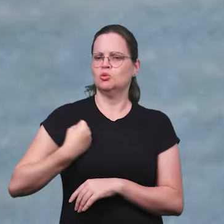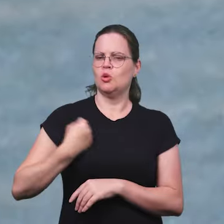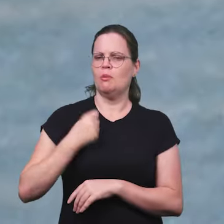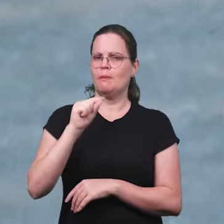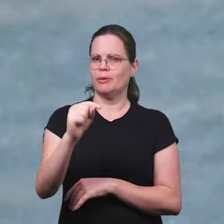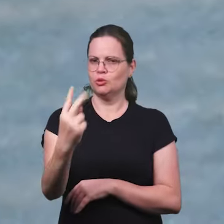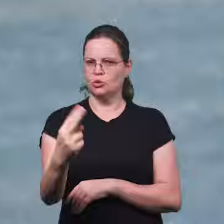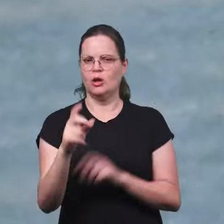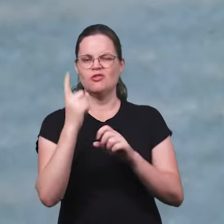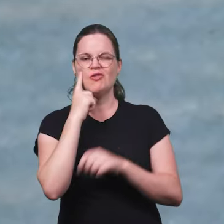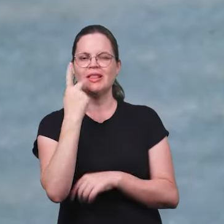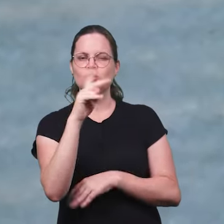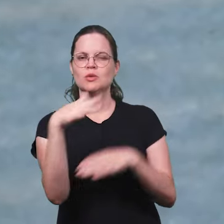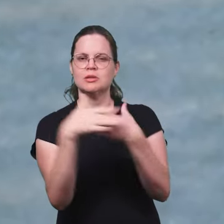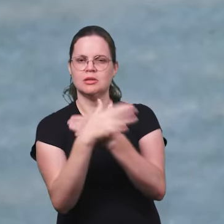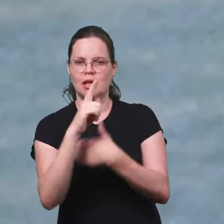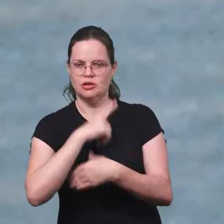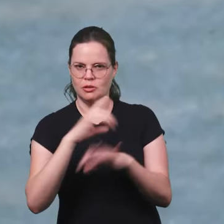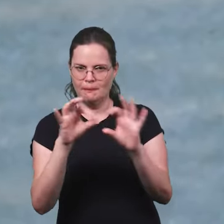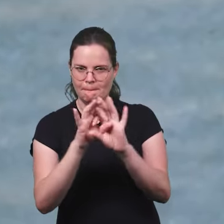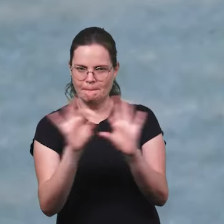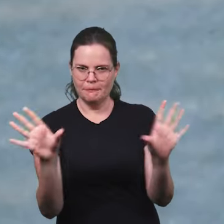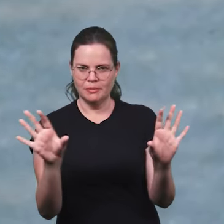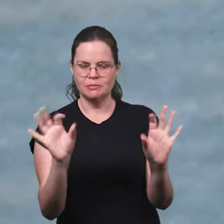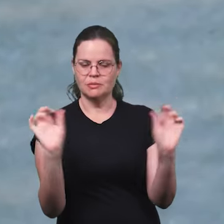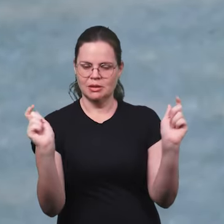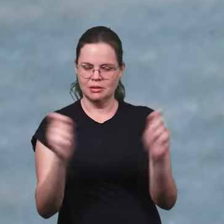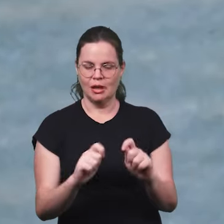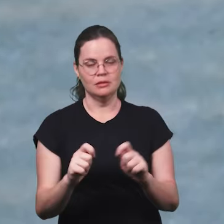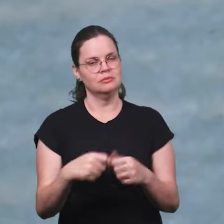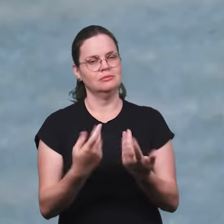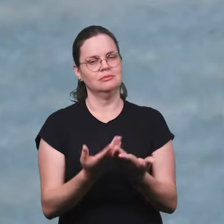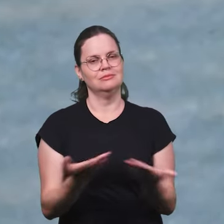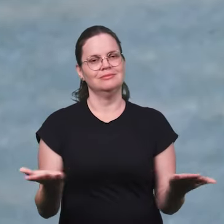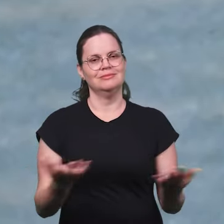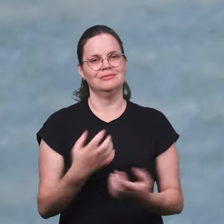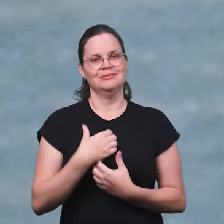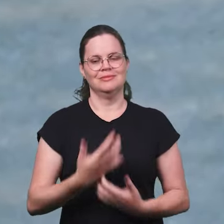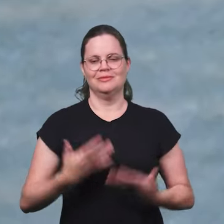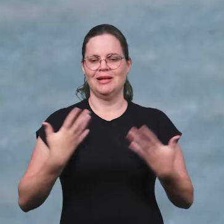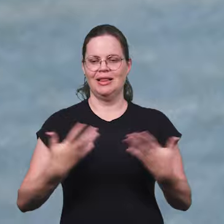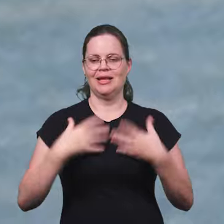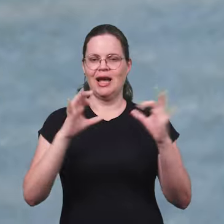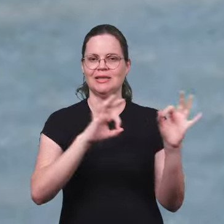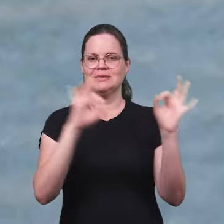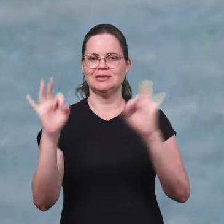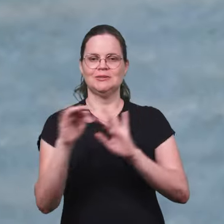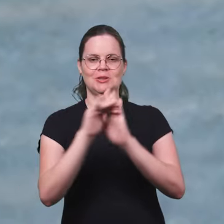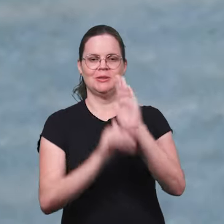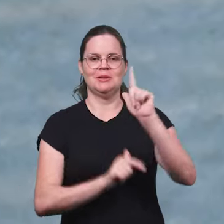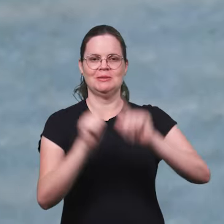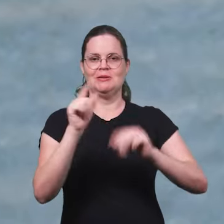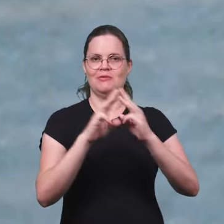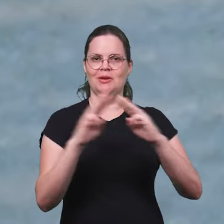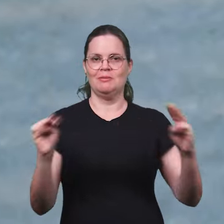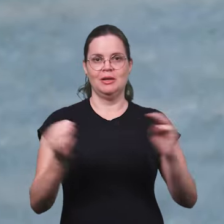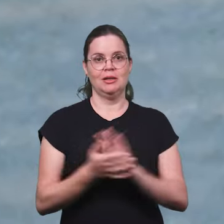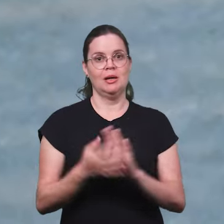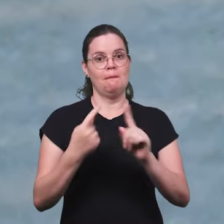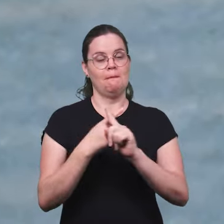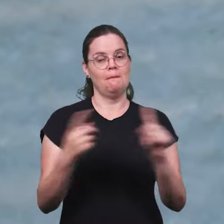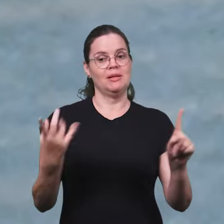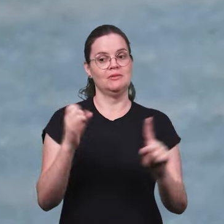se já está no ar, tá certo? Será uma alegria que você continue acompanhando a programação da TV Manaim. Mas se você está no